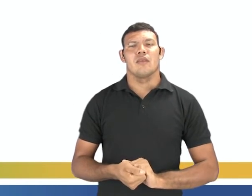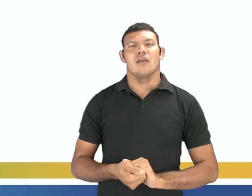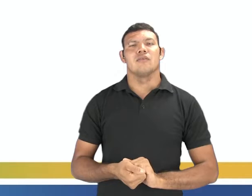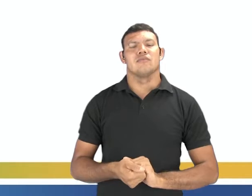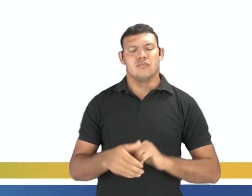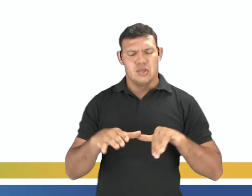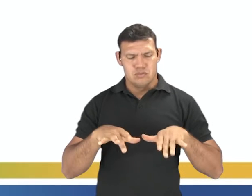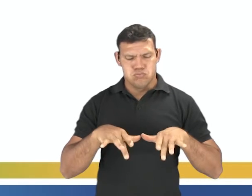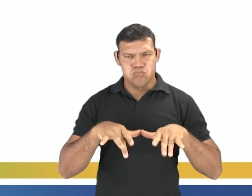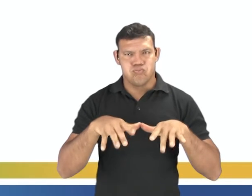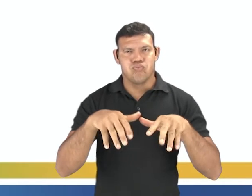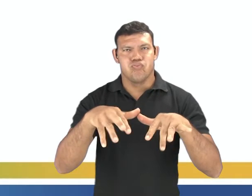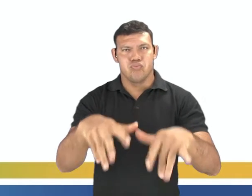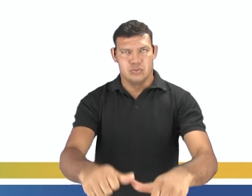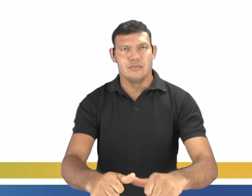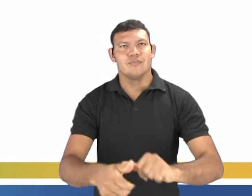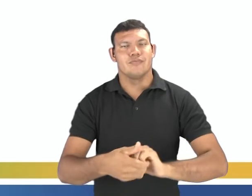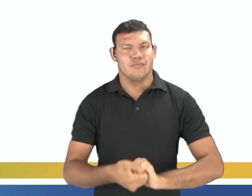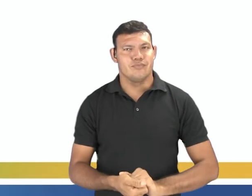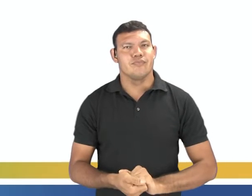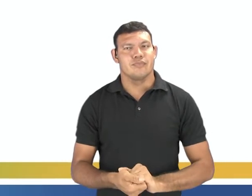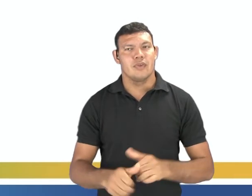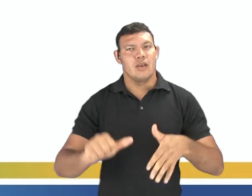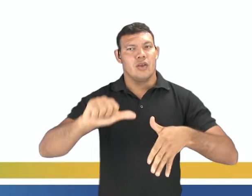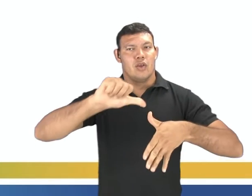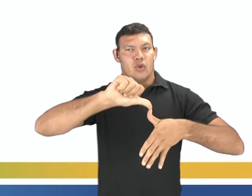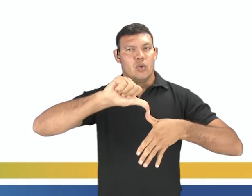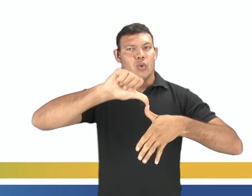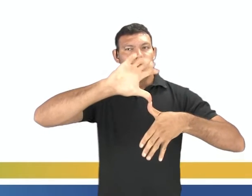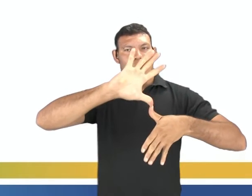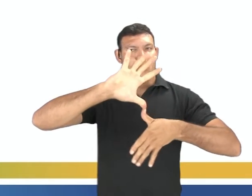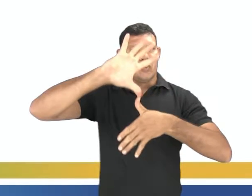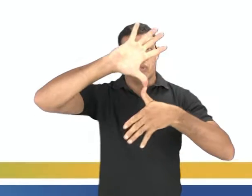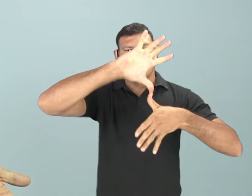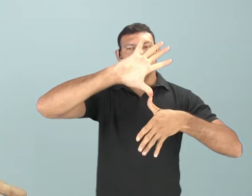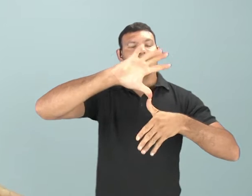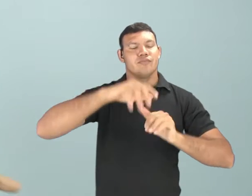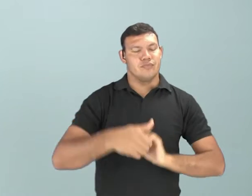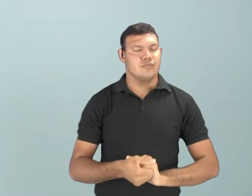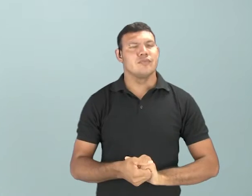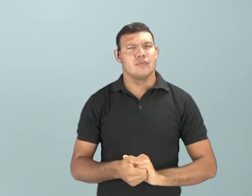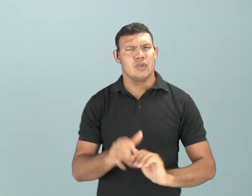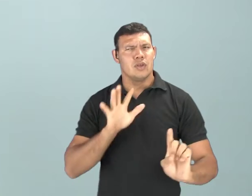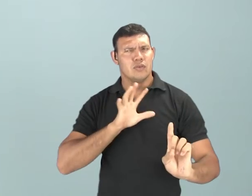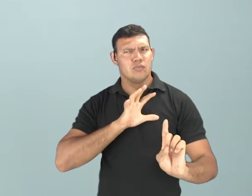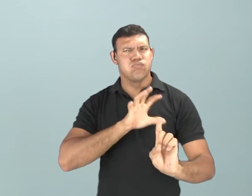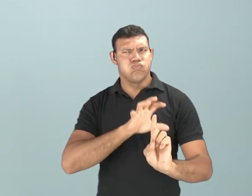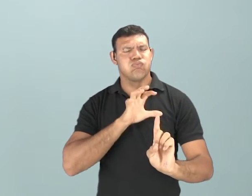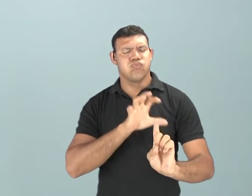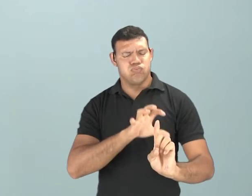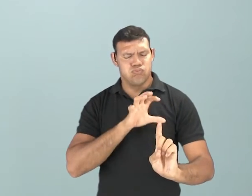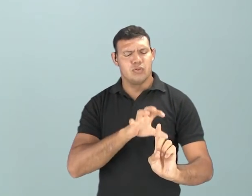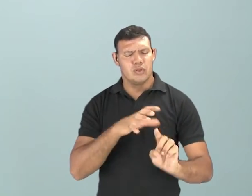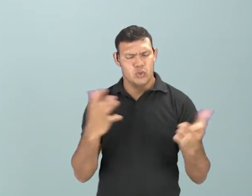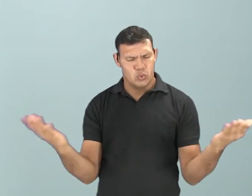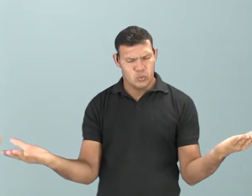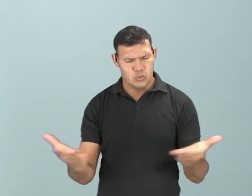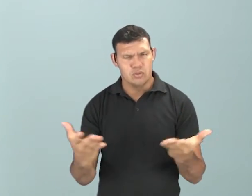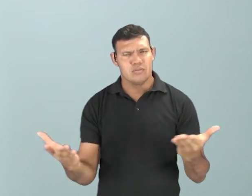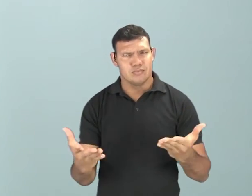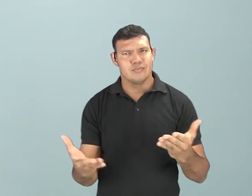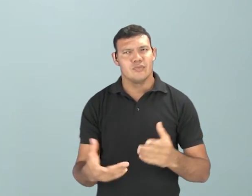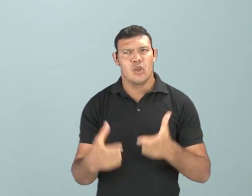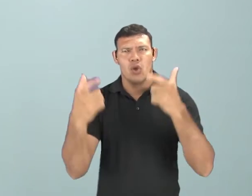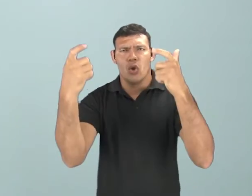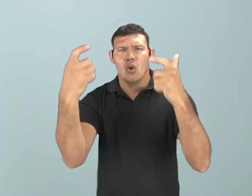ocupou quase todo o oeste do continente americano. Isso, com certeza, influencia até os dias atuais em quem